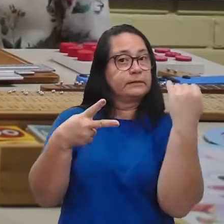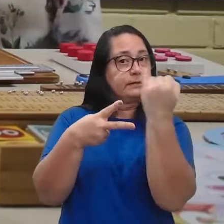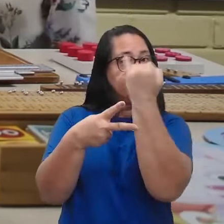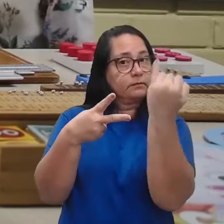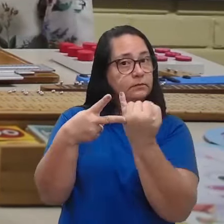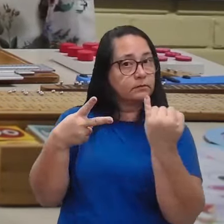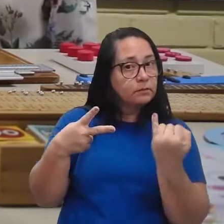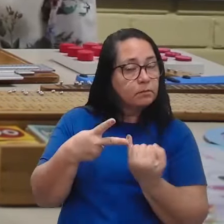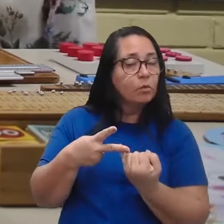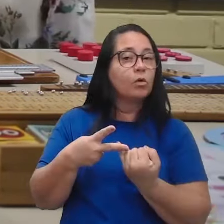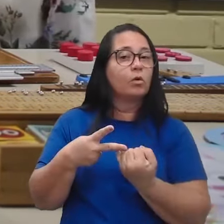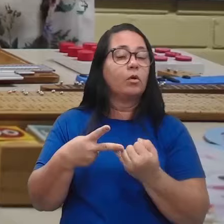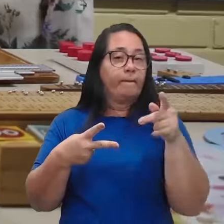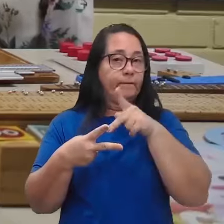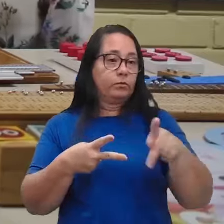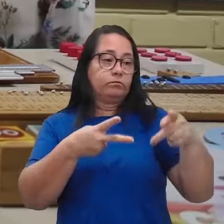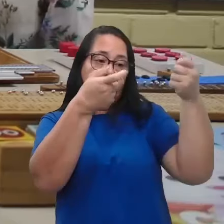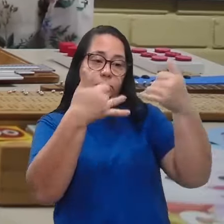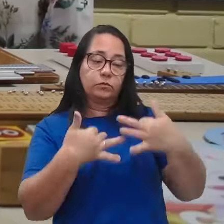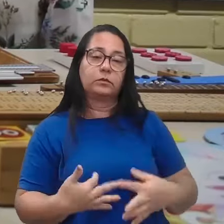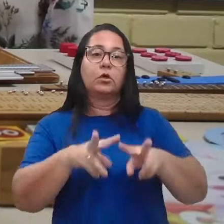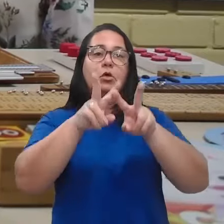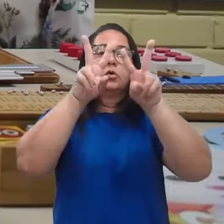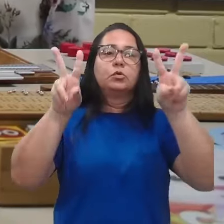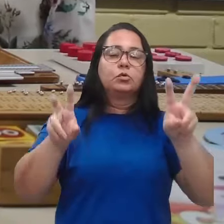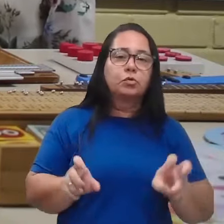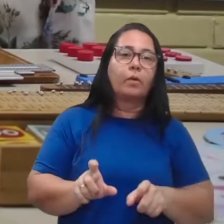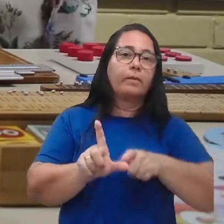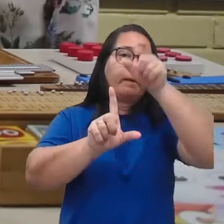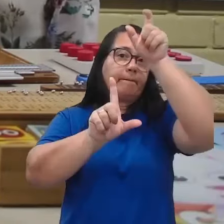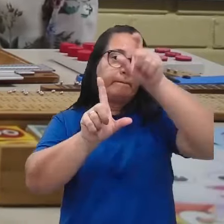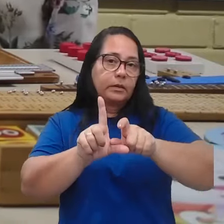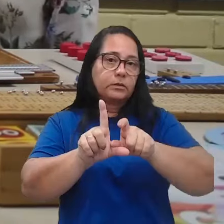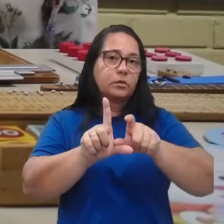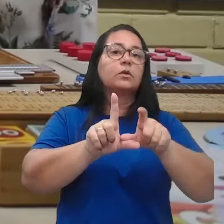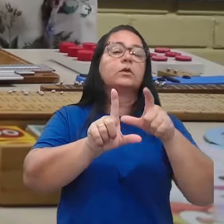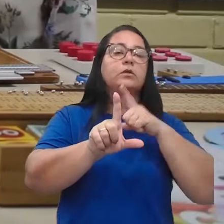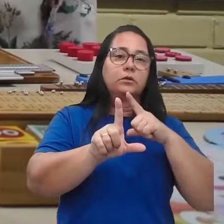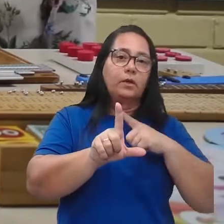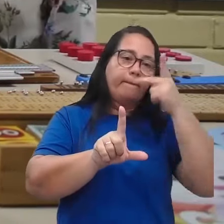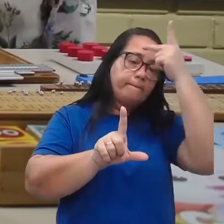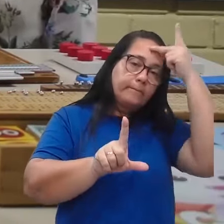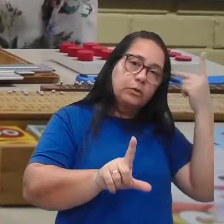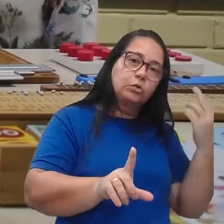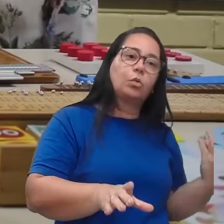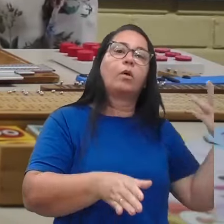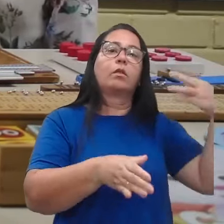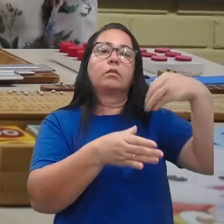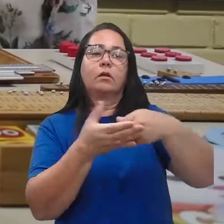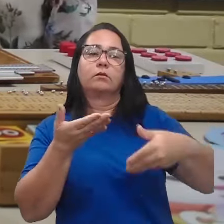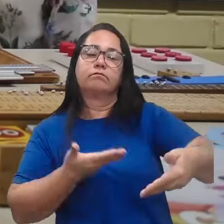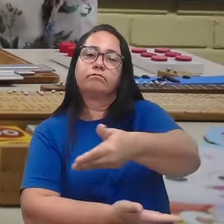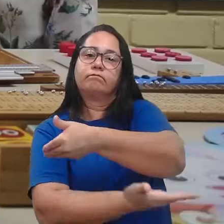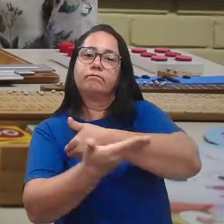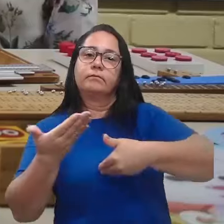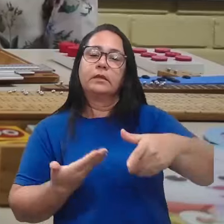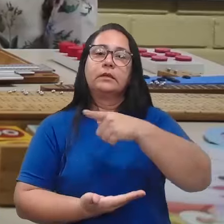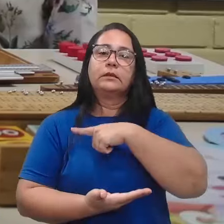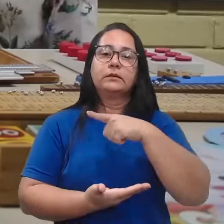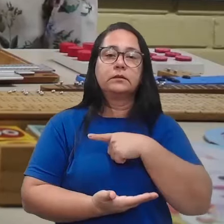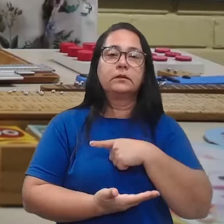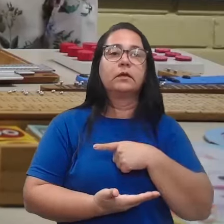comentou. A gente, durante a disciplina, falou sobre personagens envolvidos na educação de pessoas com surdocegueira. E a gente teve um tópico